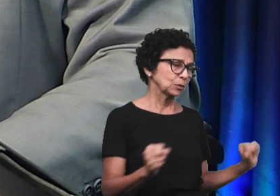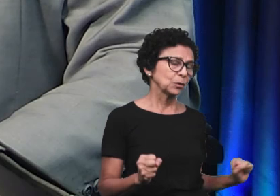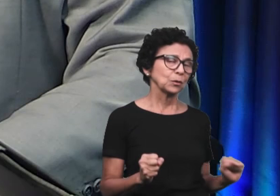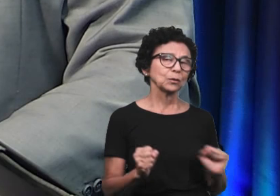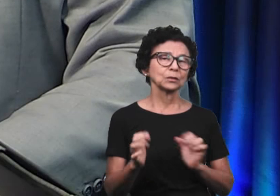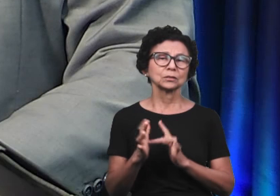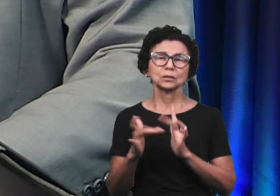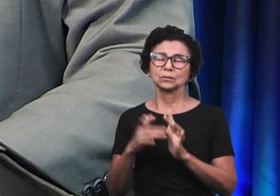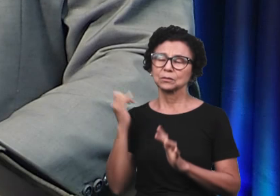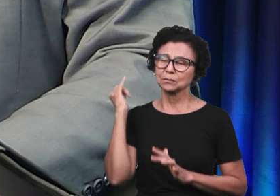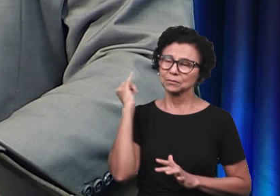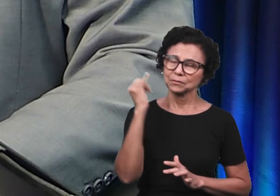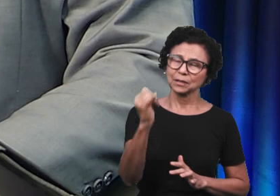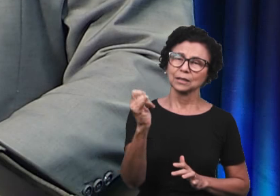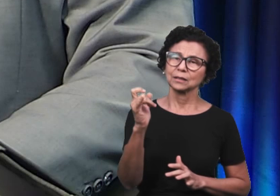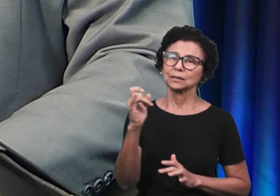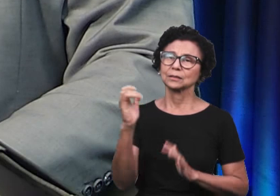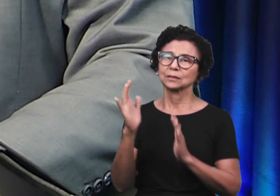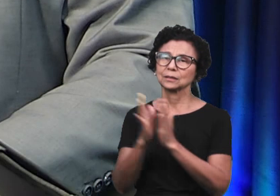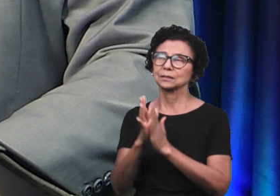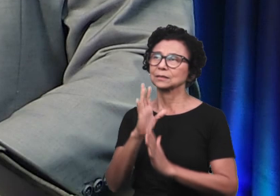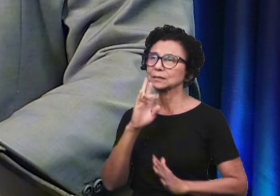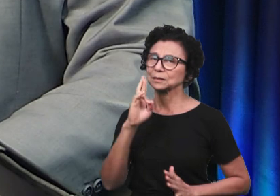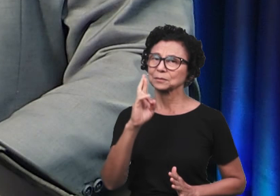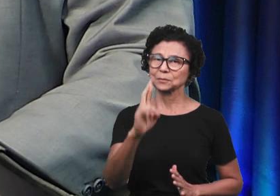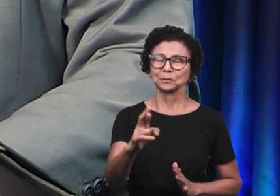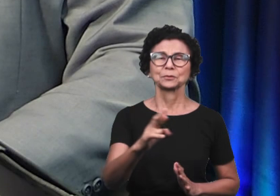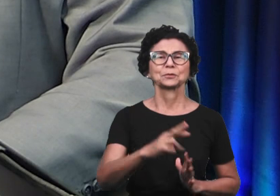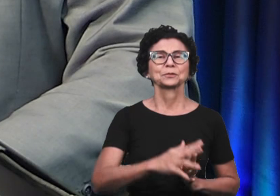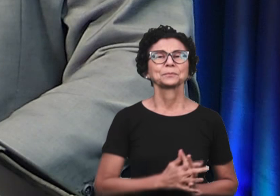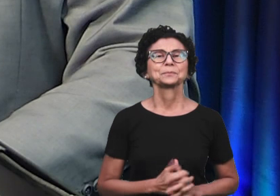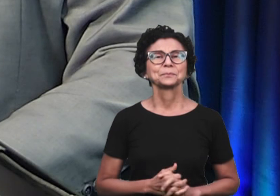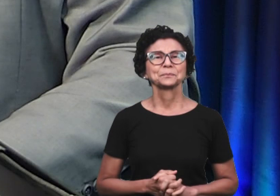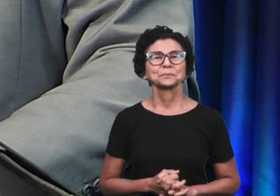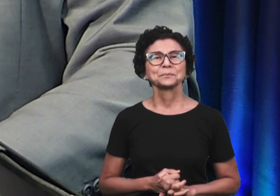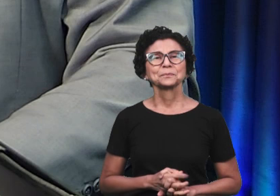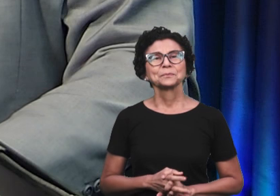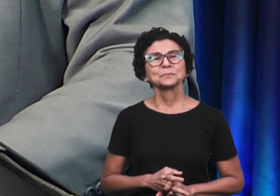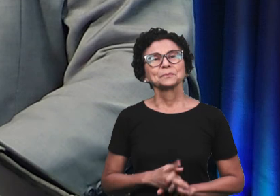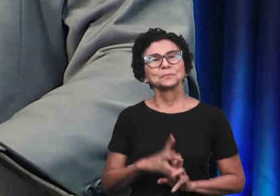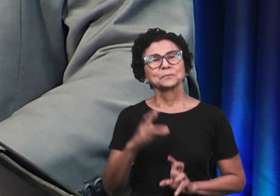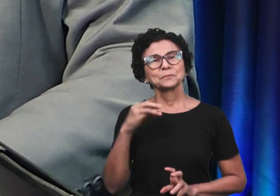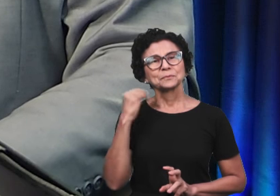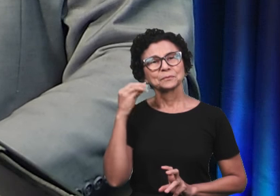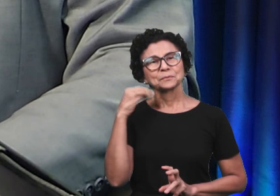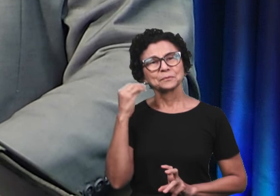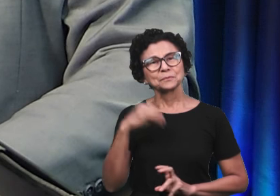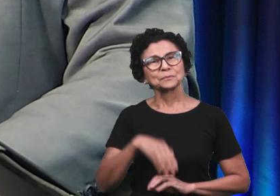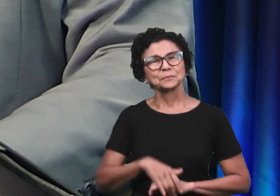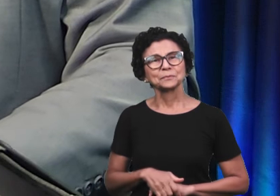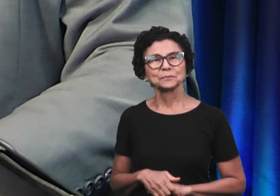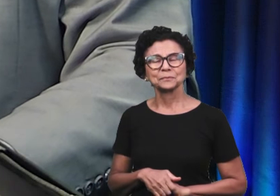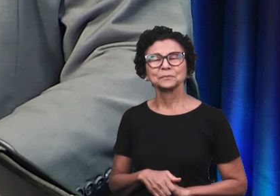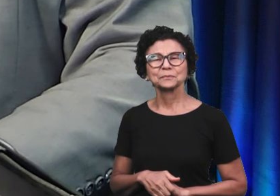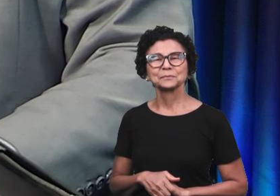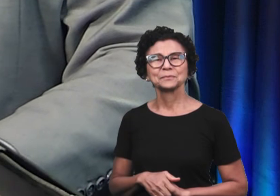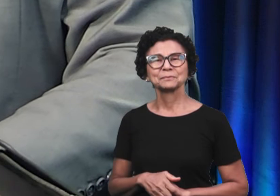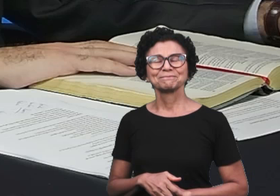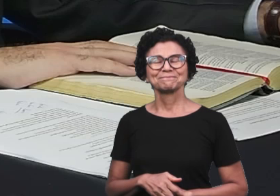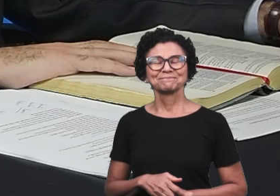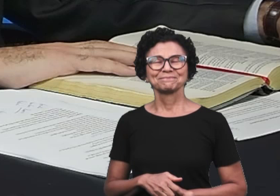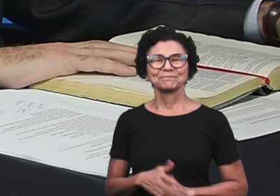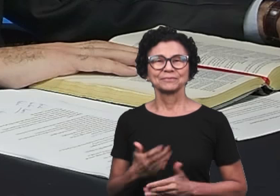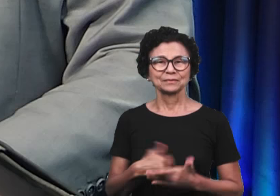as nossas orações. Amém. Então, essa tem sido a nossa experiência em conviver ou viver dentro da igreja. Amém.